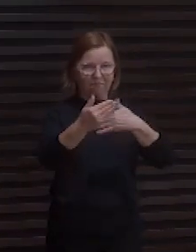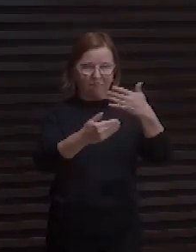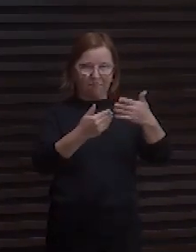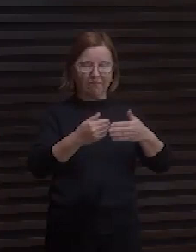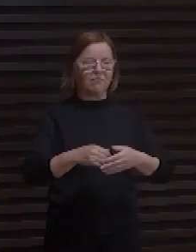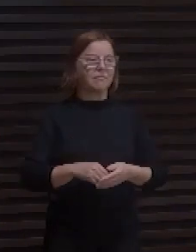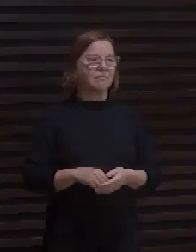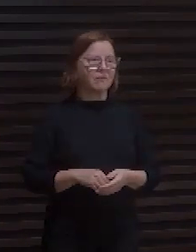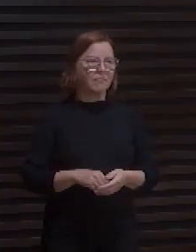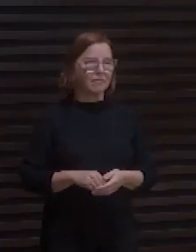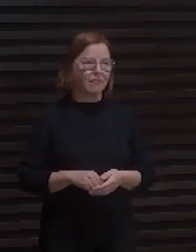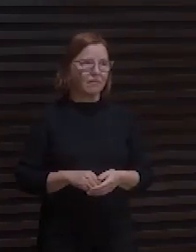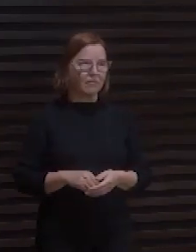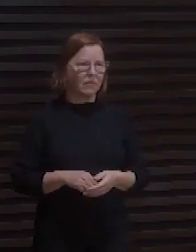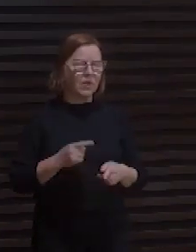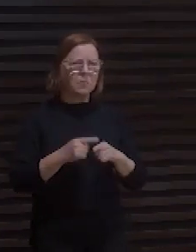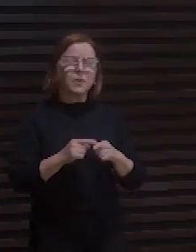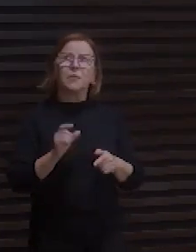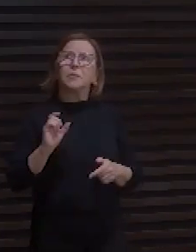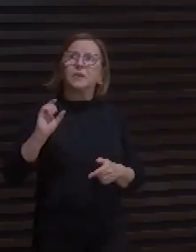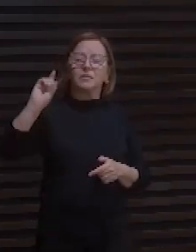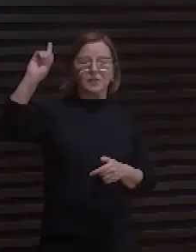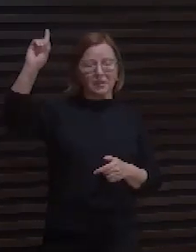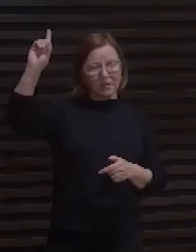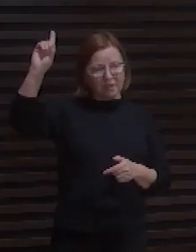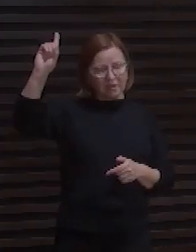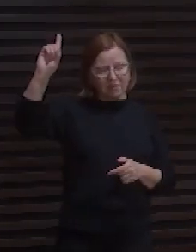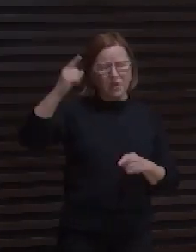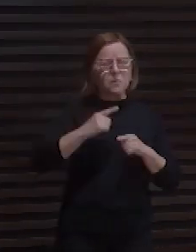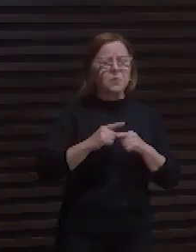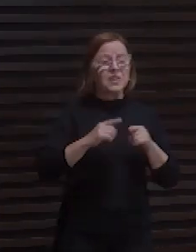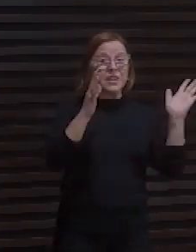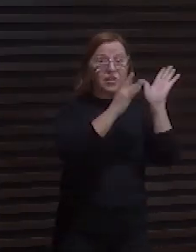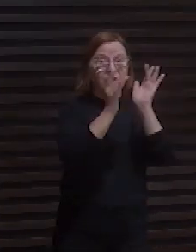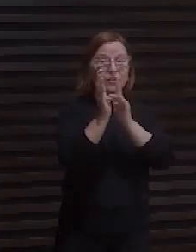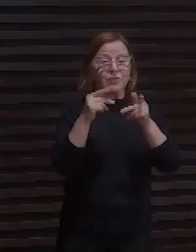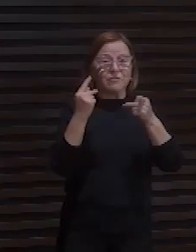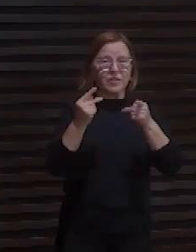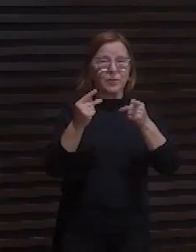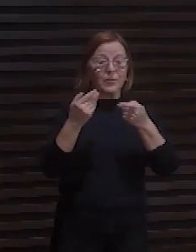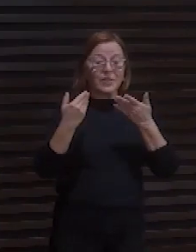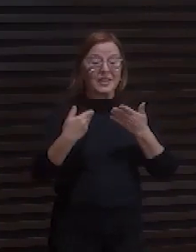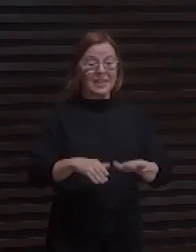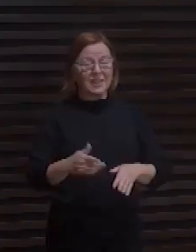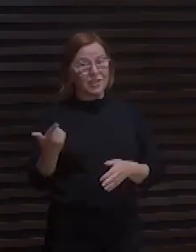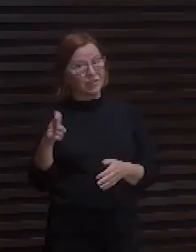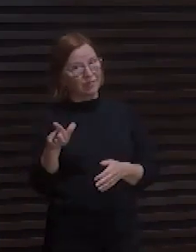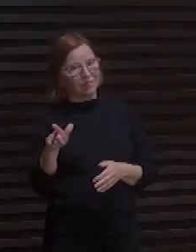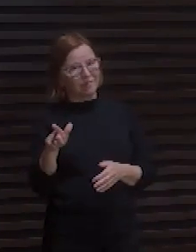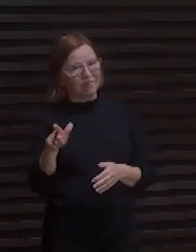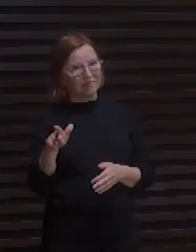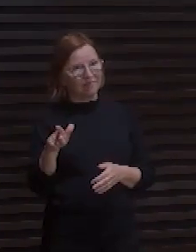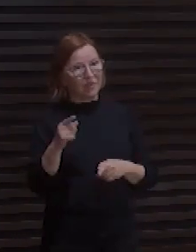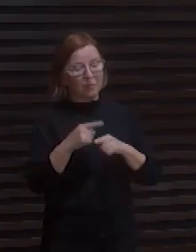Por que será que a palavra de Deus, por que Jesus usou essa expressão nascer de novo?